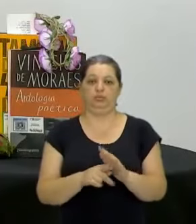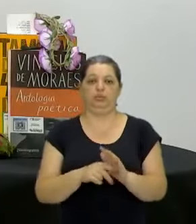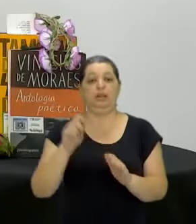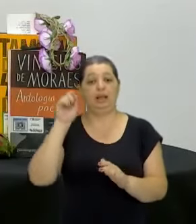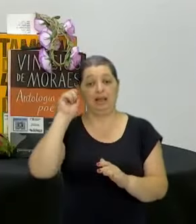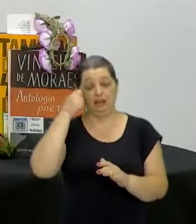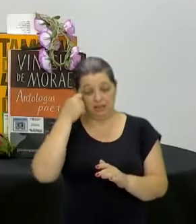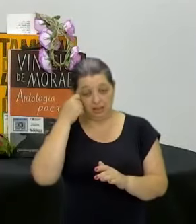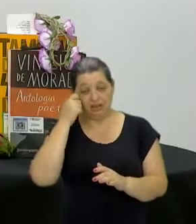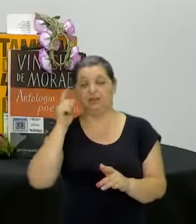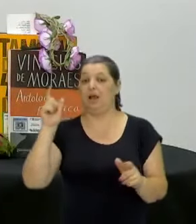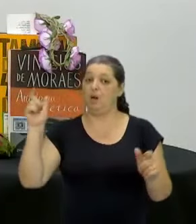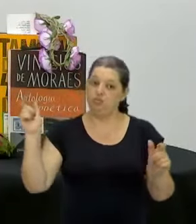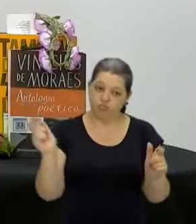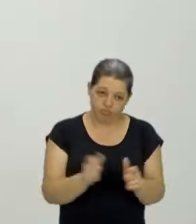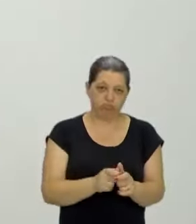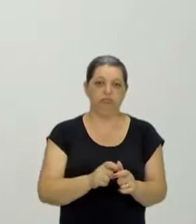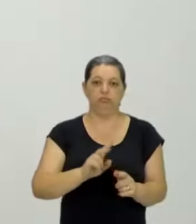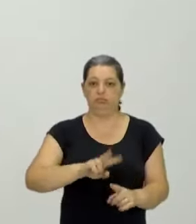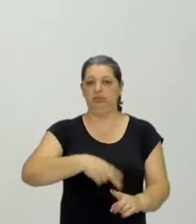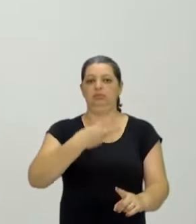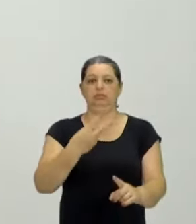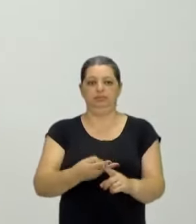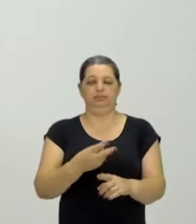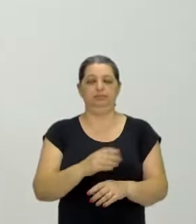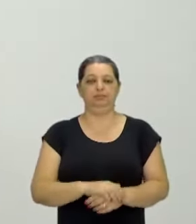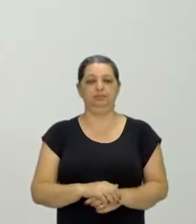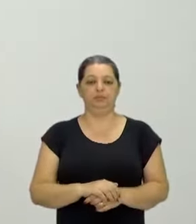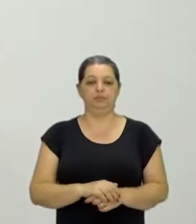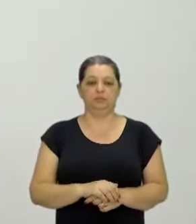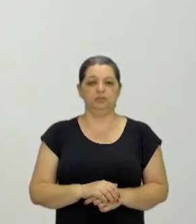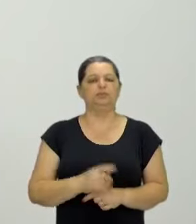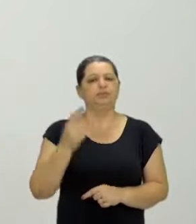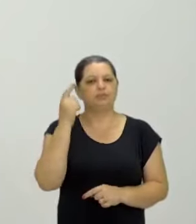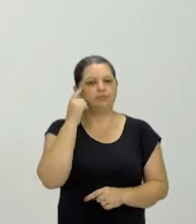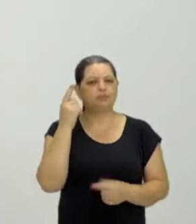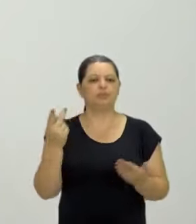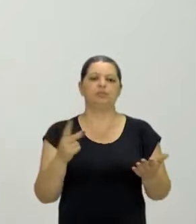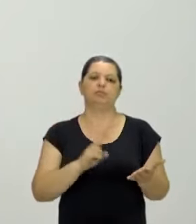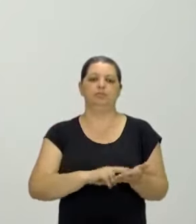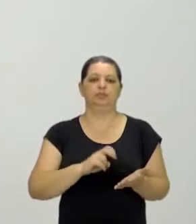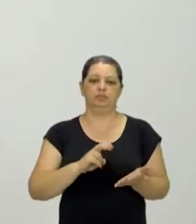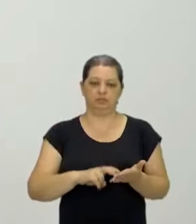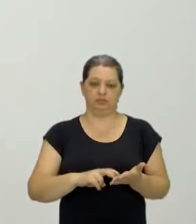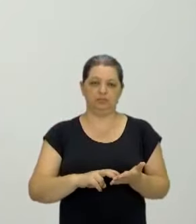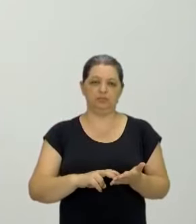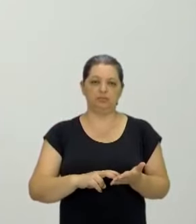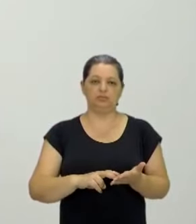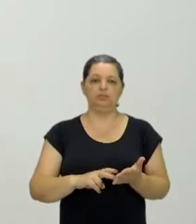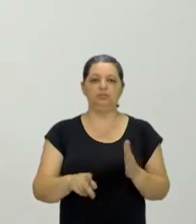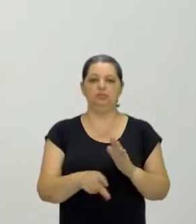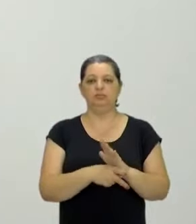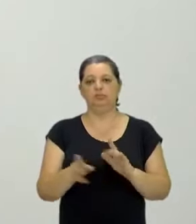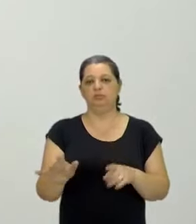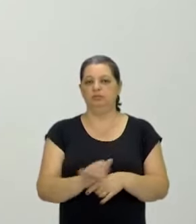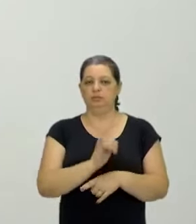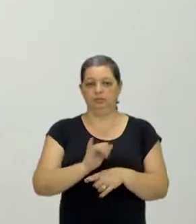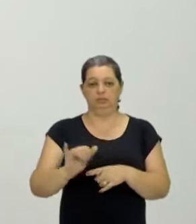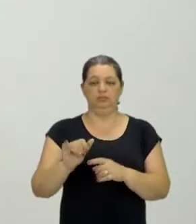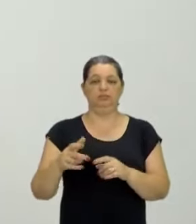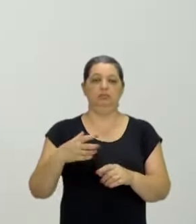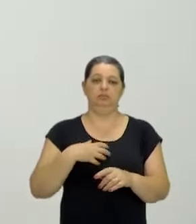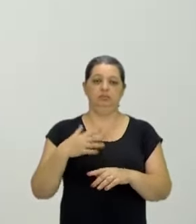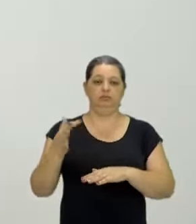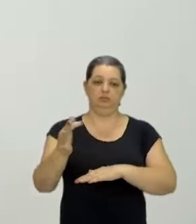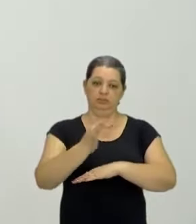ainda. Isso. A aula de hoje, além da gente, né, pensar num vocabulário, né, mais rebuscado, mais formal, a